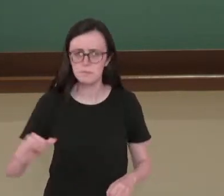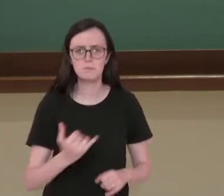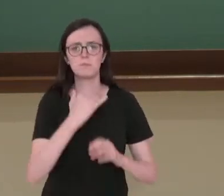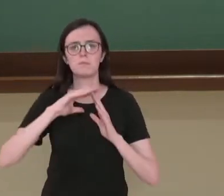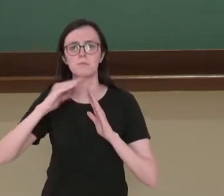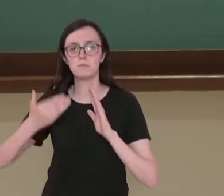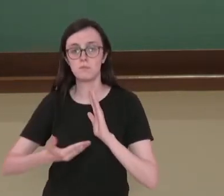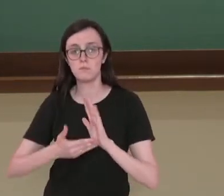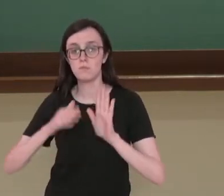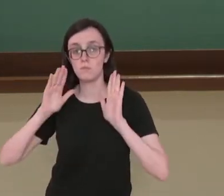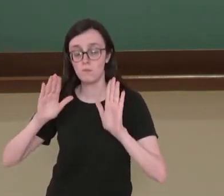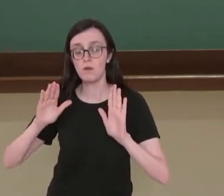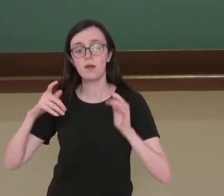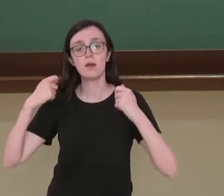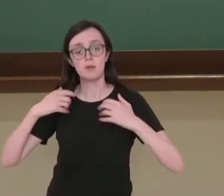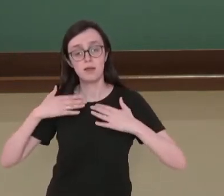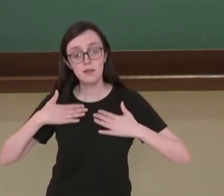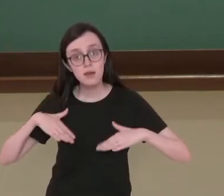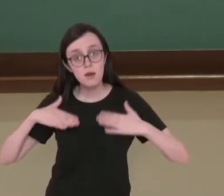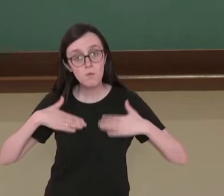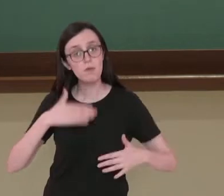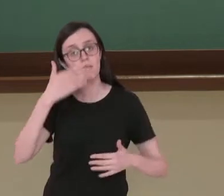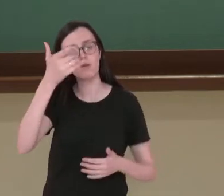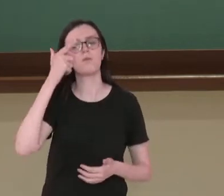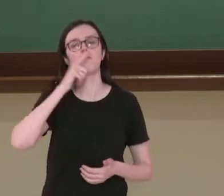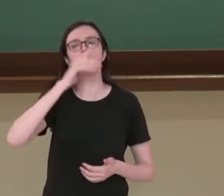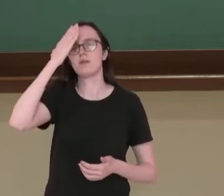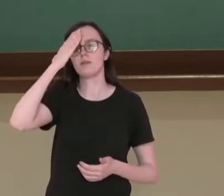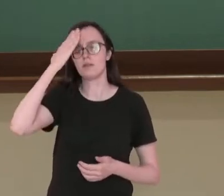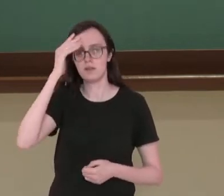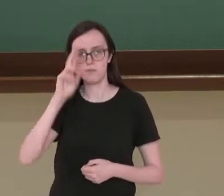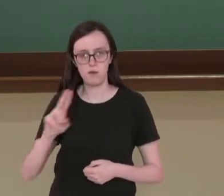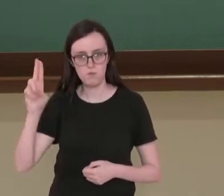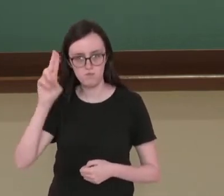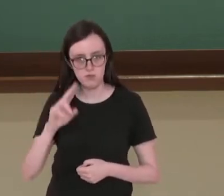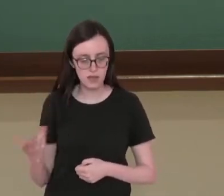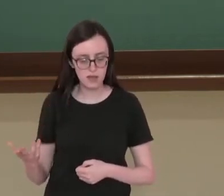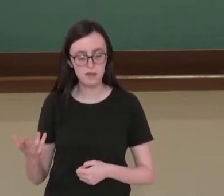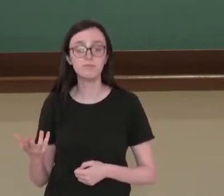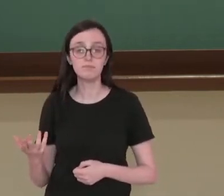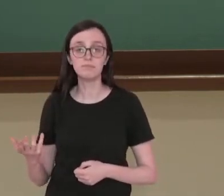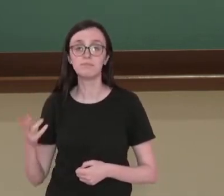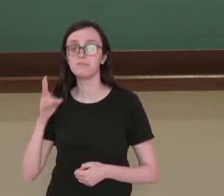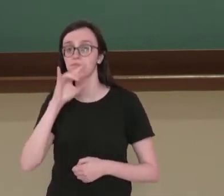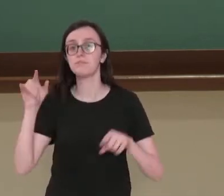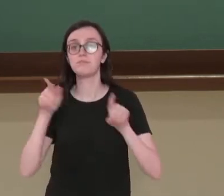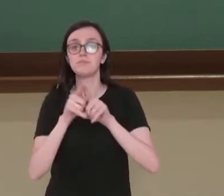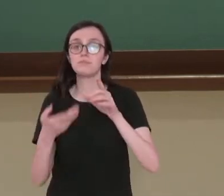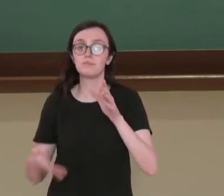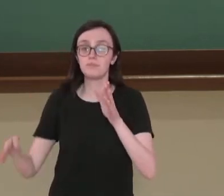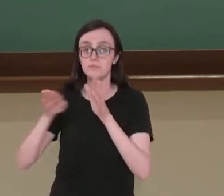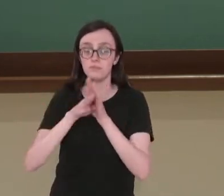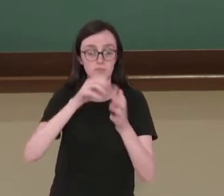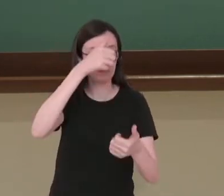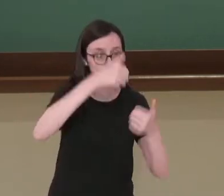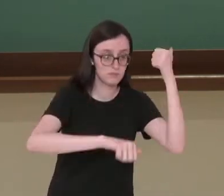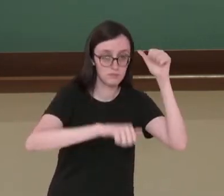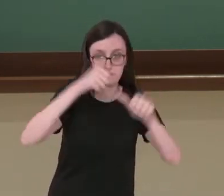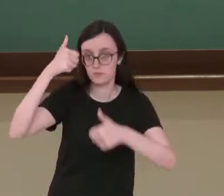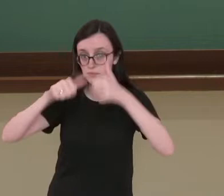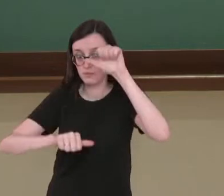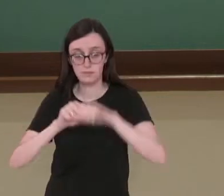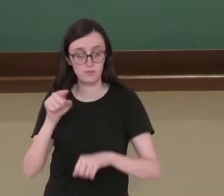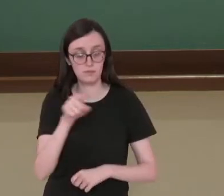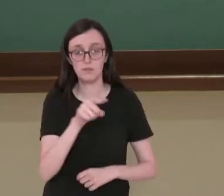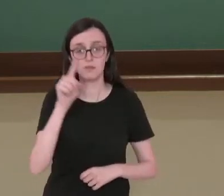estarem muito tranquilas para vocês saberem utilizar. Que vocês vão chegar a duas grandes avaliações que serão